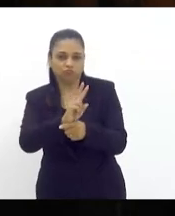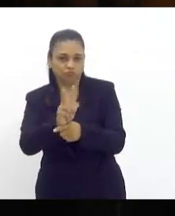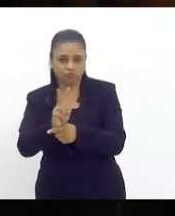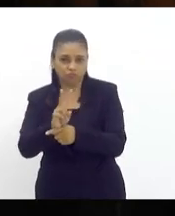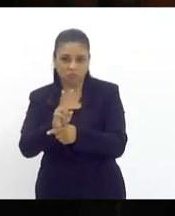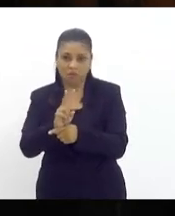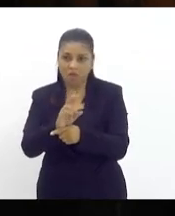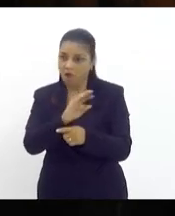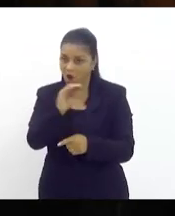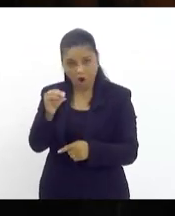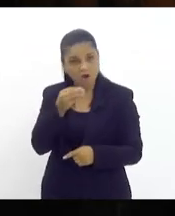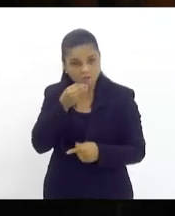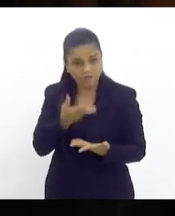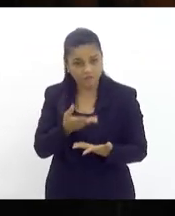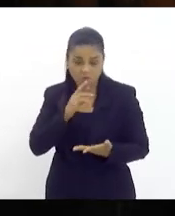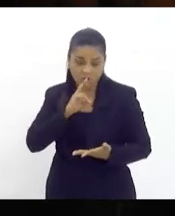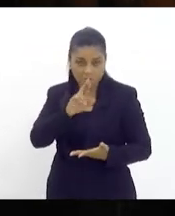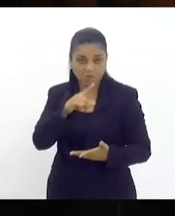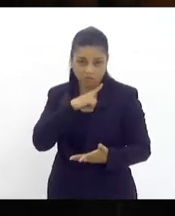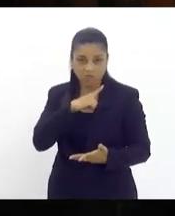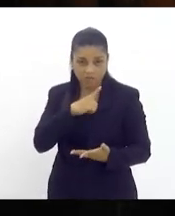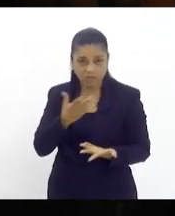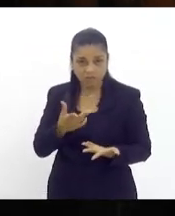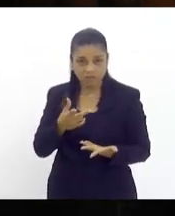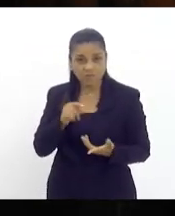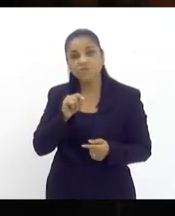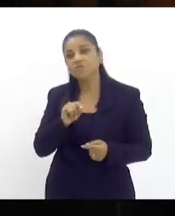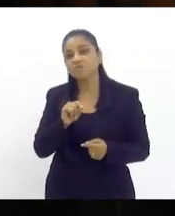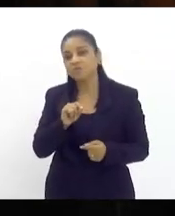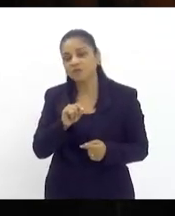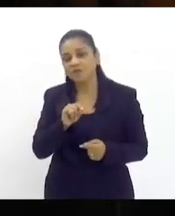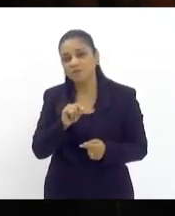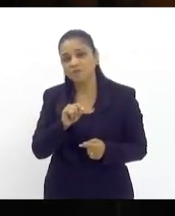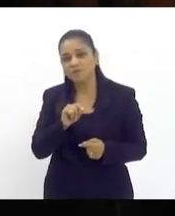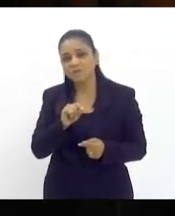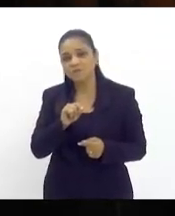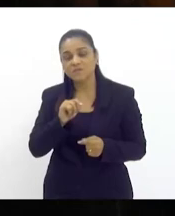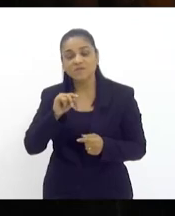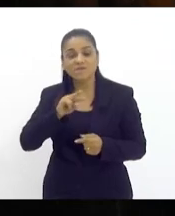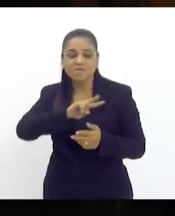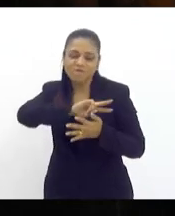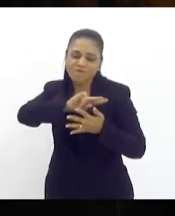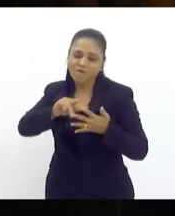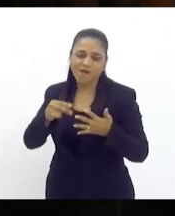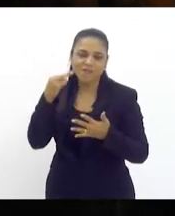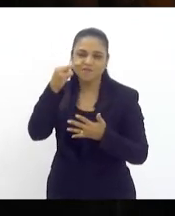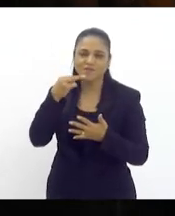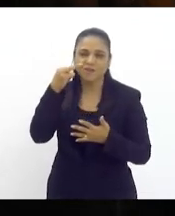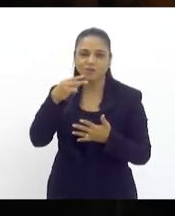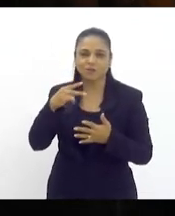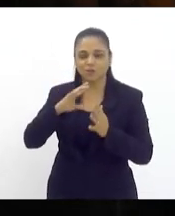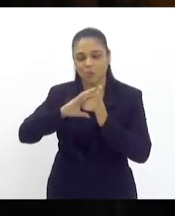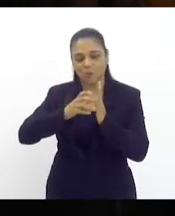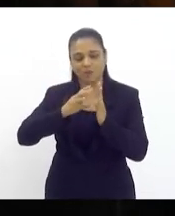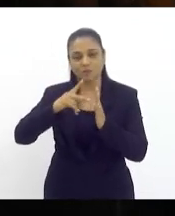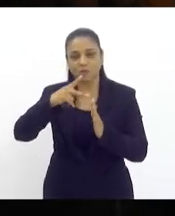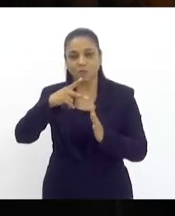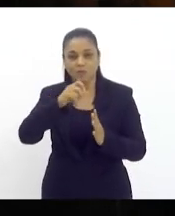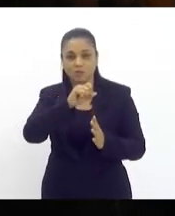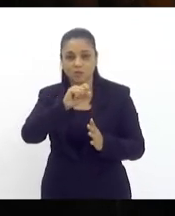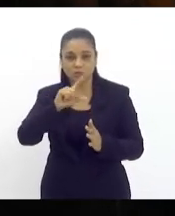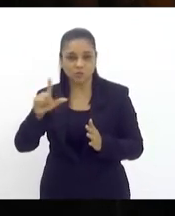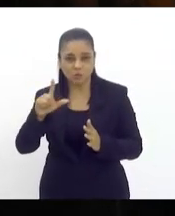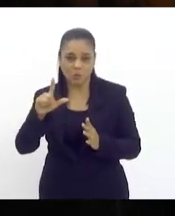não votaria e eu tenho resposta havia ali Deputado muitos vereadores do pessoal que não se